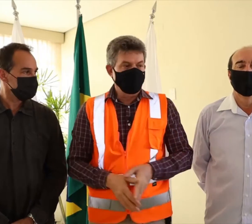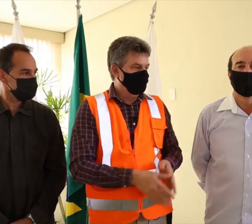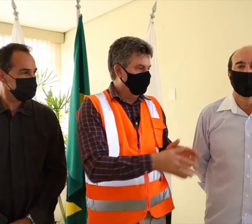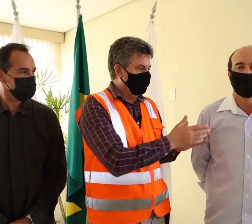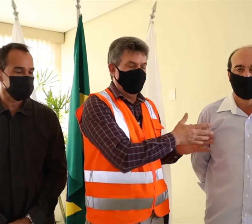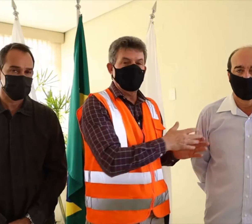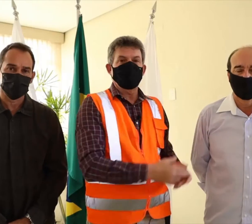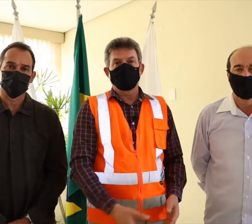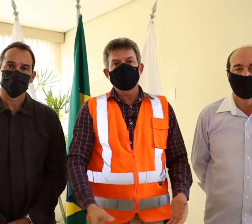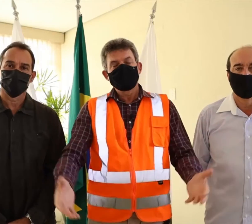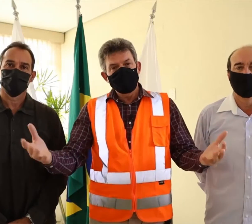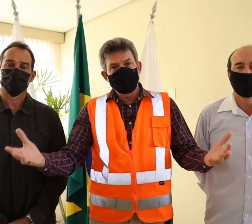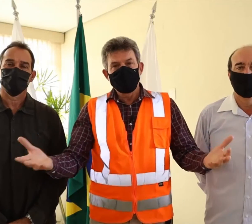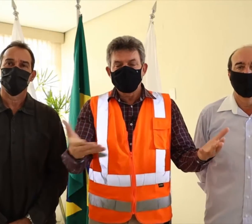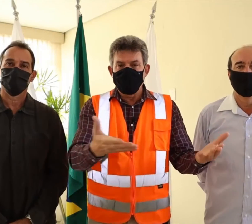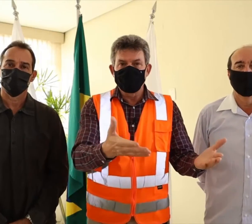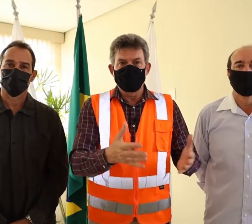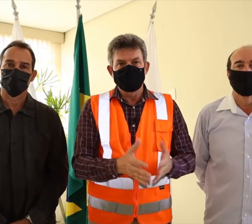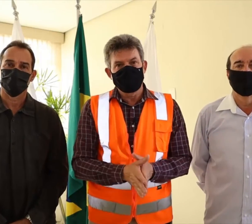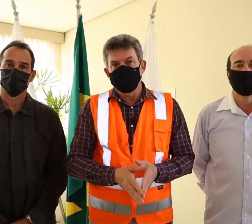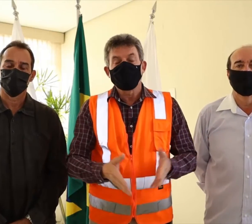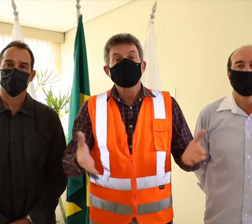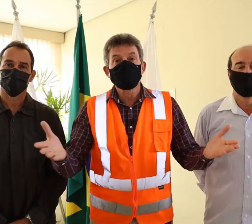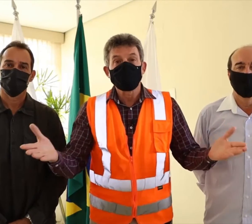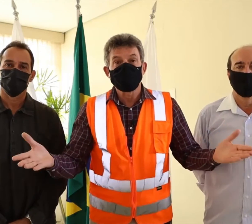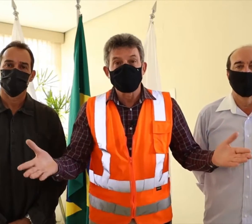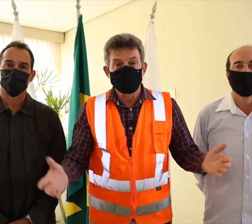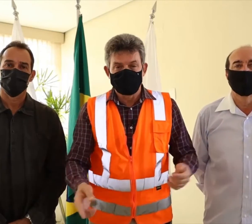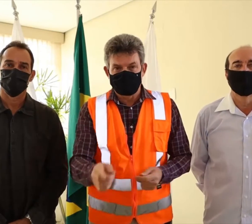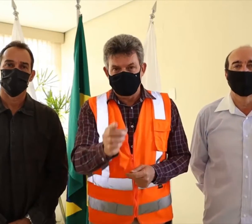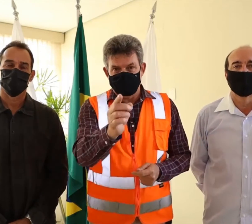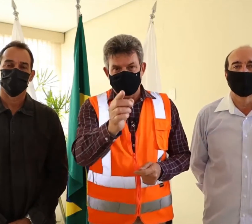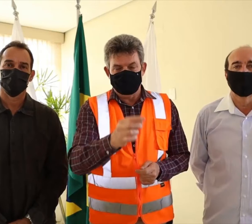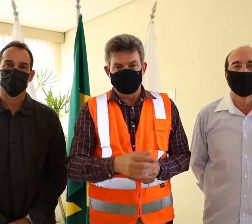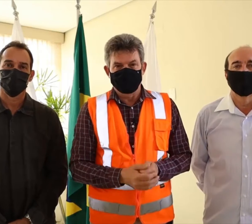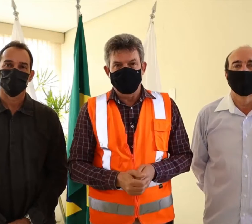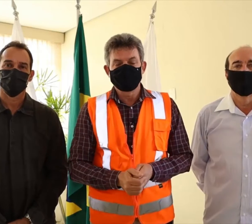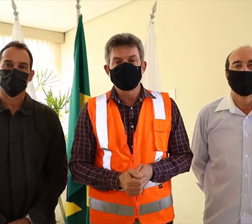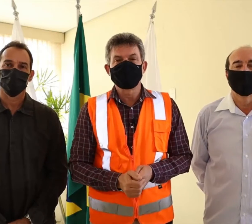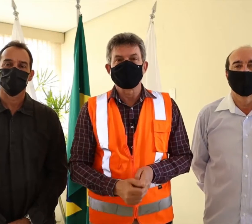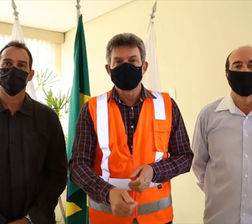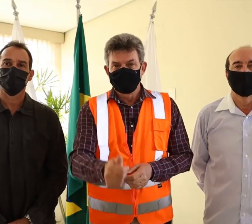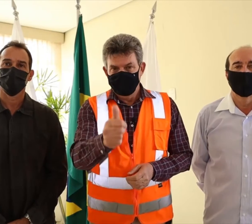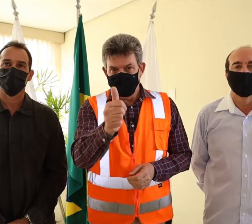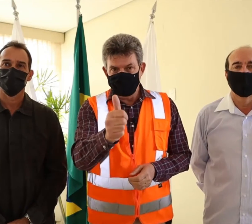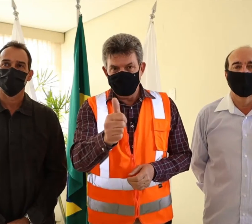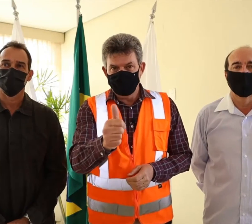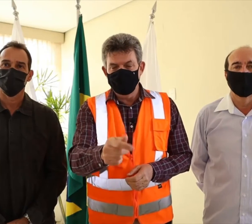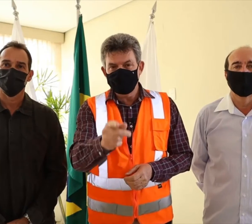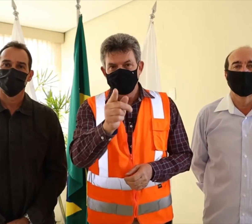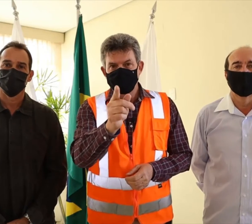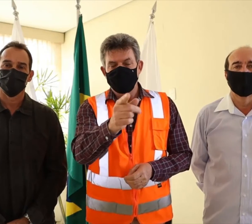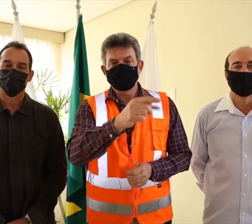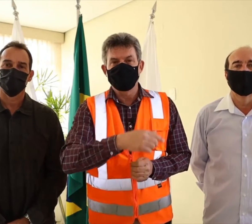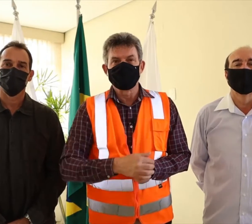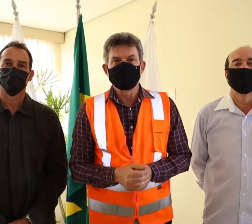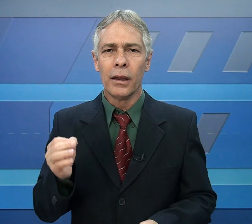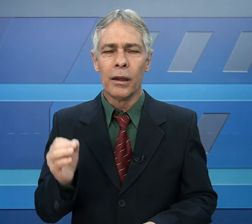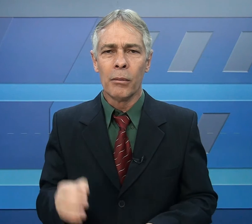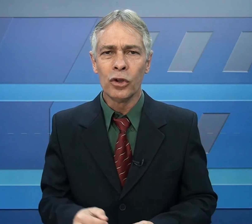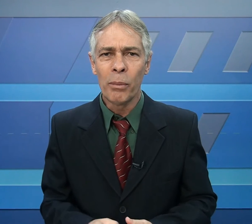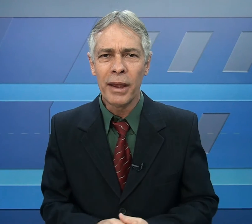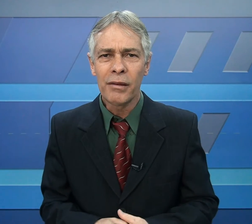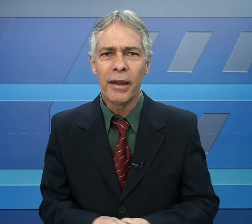aos dois vereadores, o Ivan e o Heraldo, também o empenho deles também, nós não poderíamos deixar de agradecer. É isso aí, gente. Mais recurso, mais